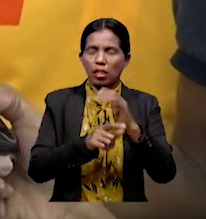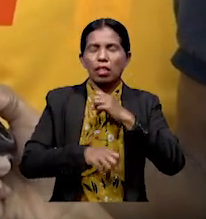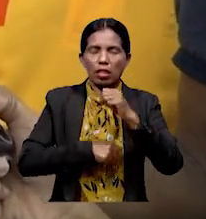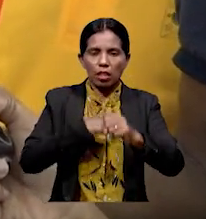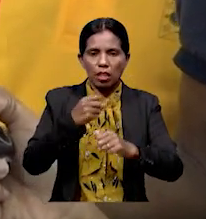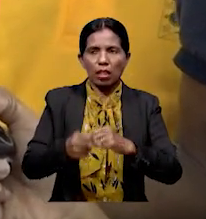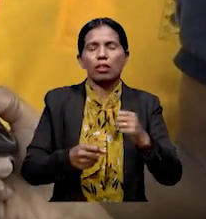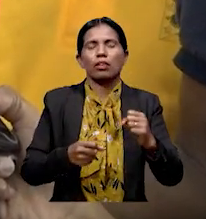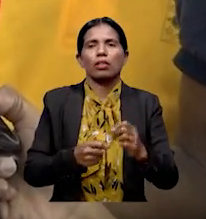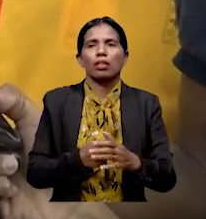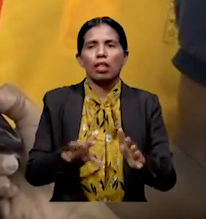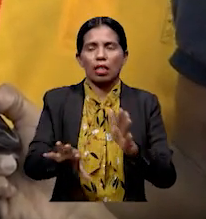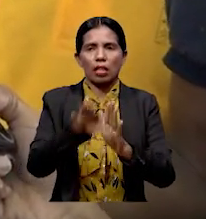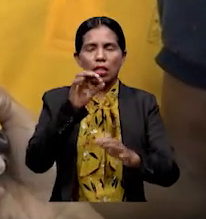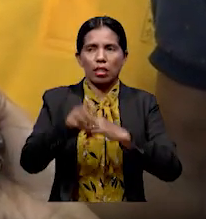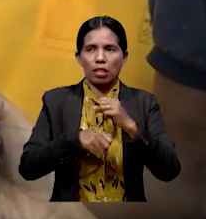sofre